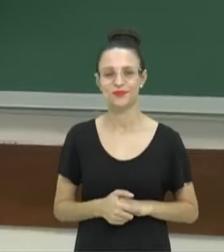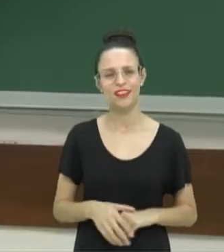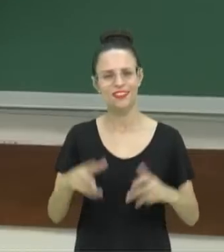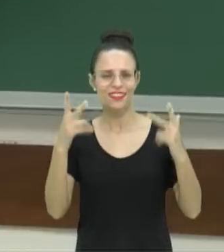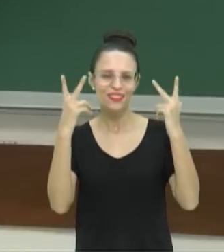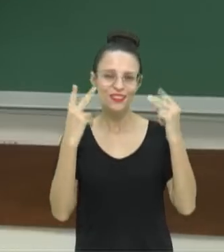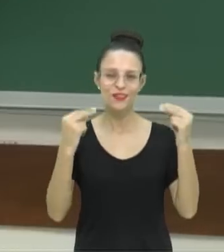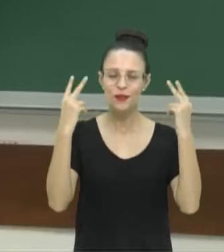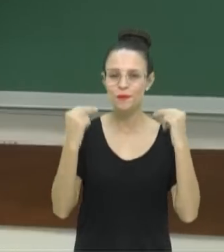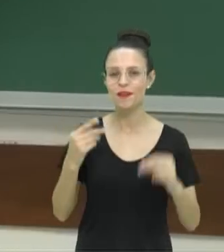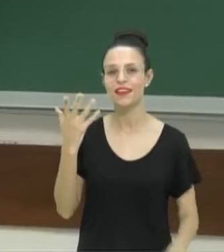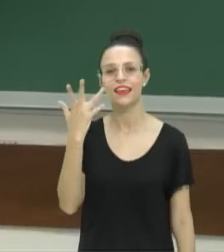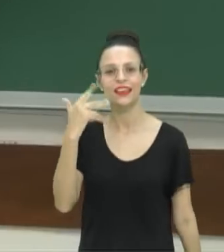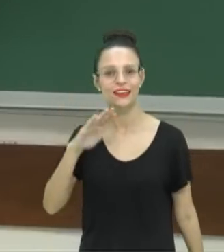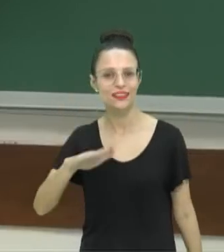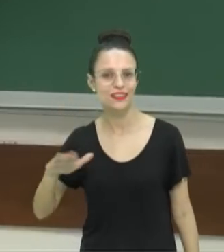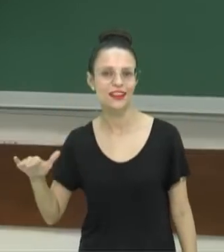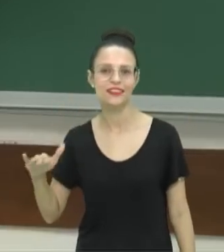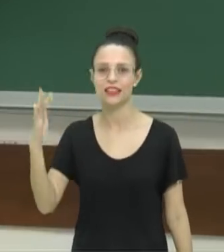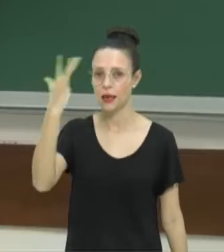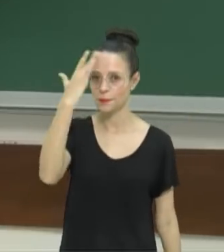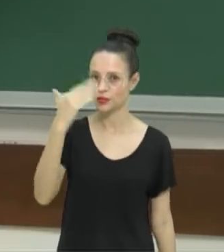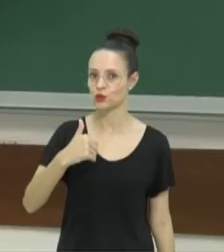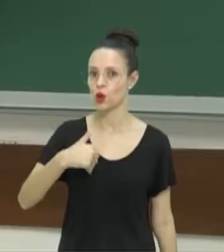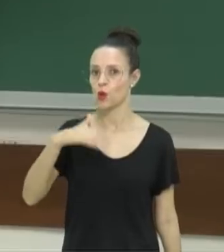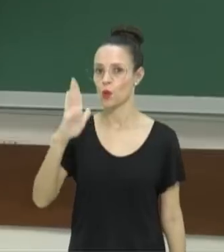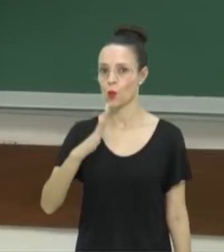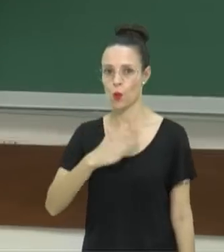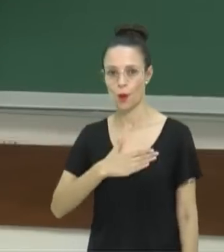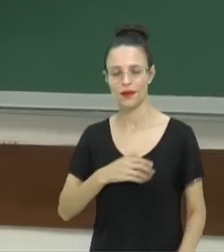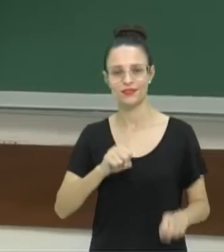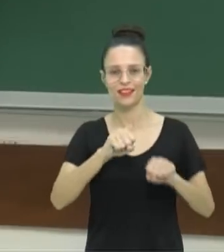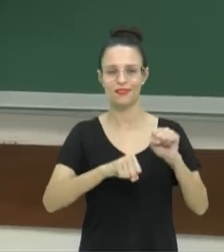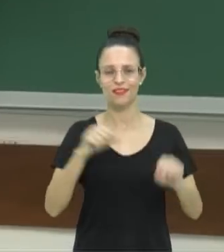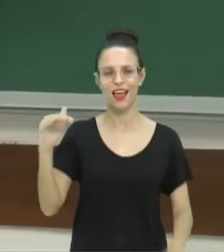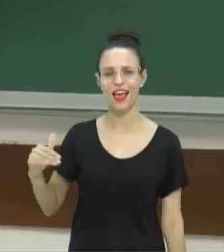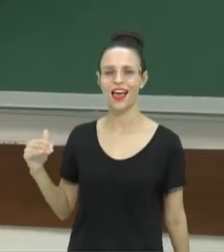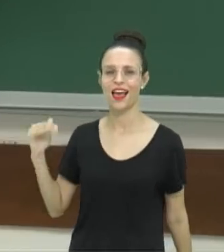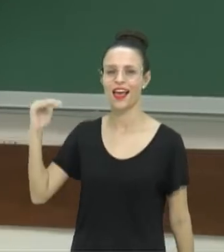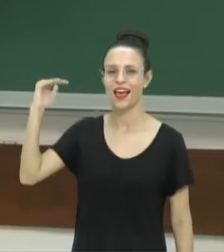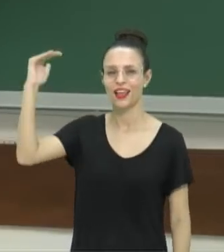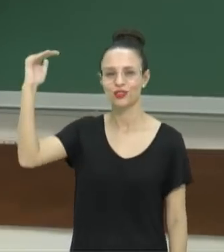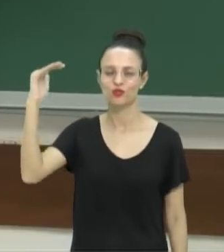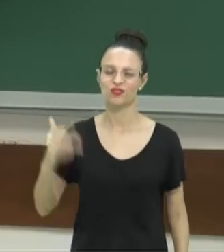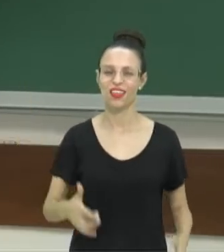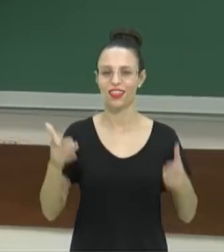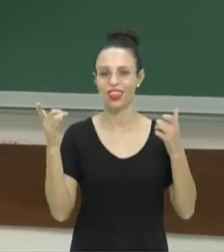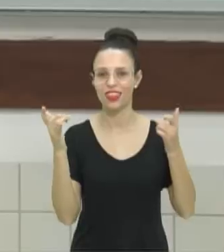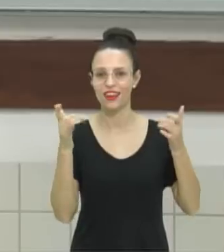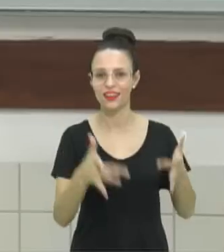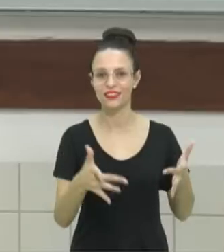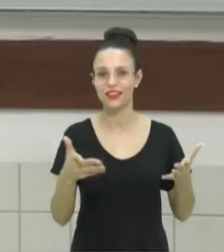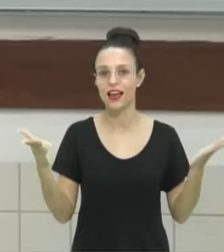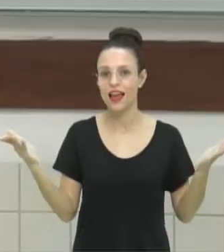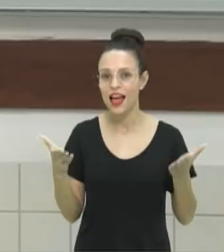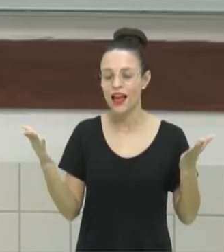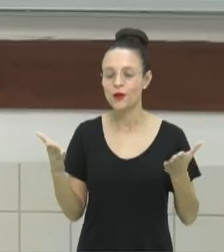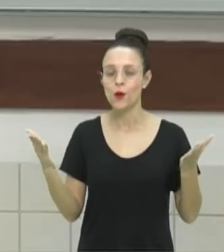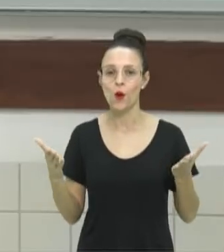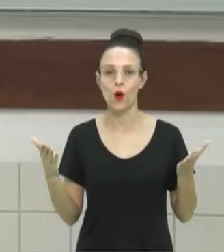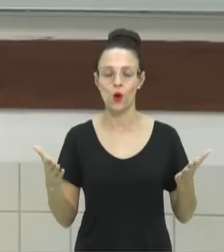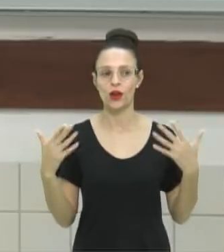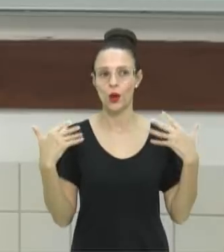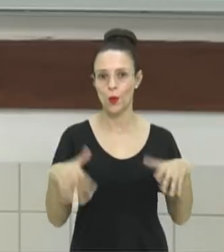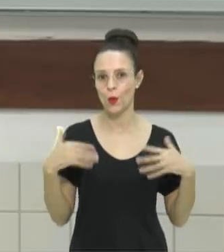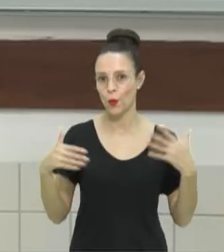Geralmente, quando crianças, as pessoas andam mais de bicicleta e aí quando crescem, às vezes acabam desistindo. Agora está na moda as